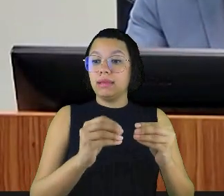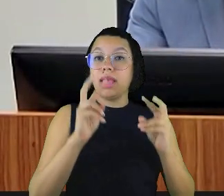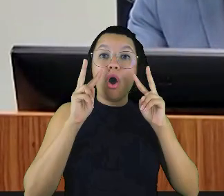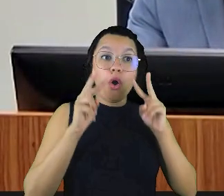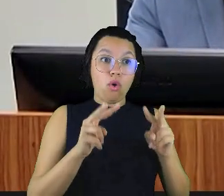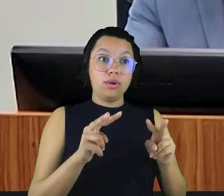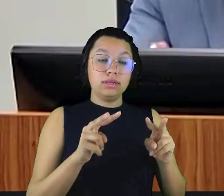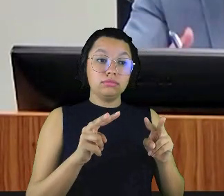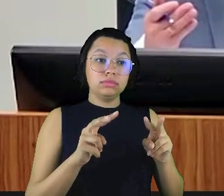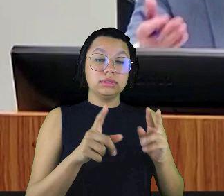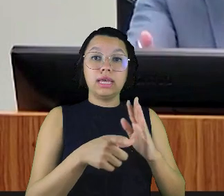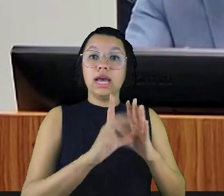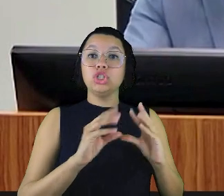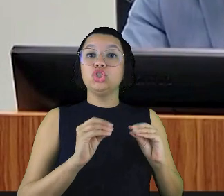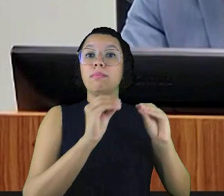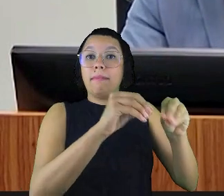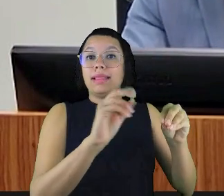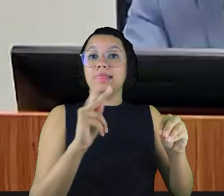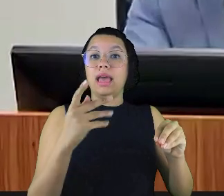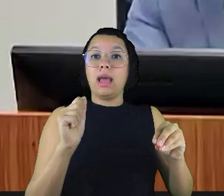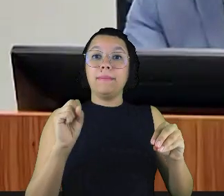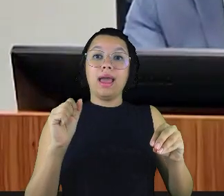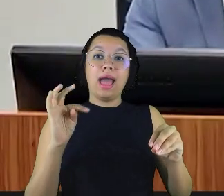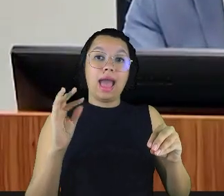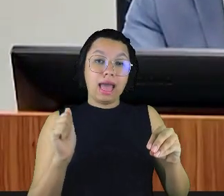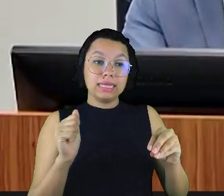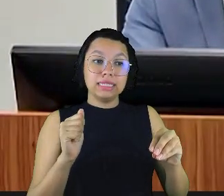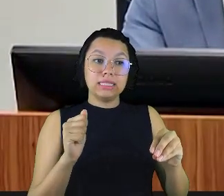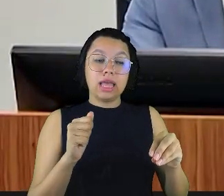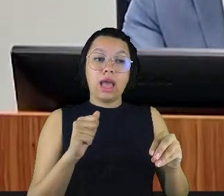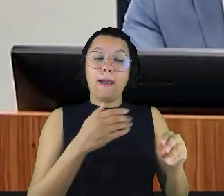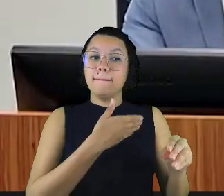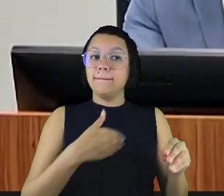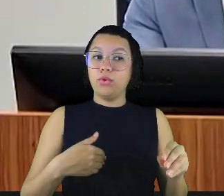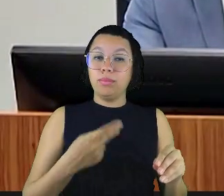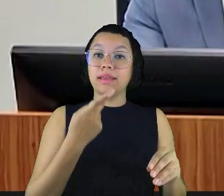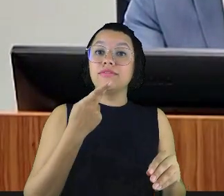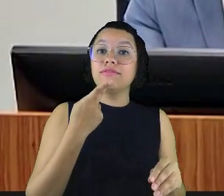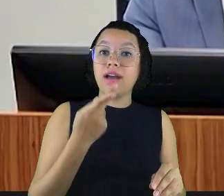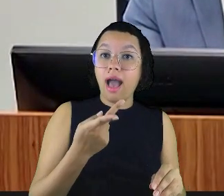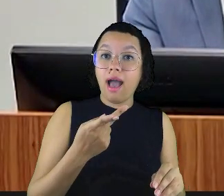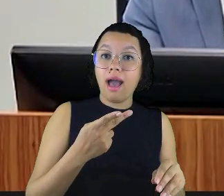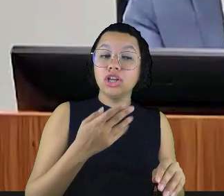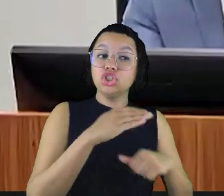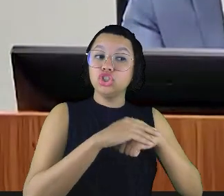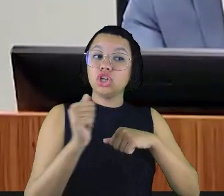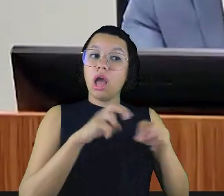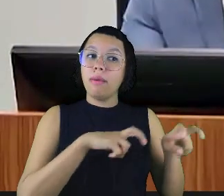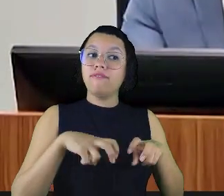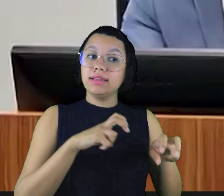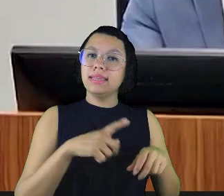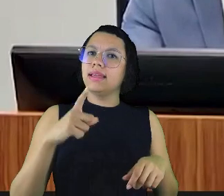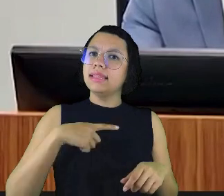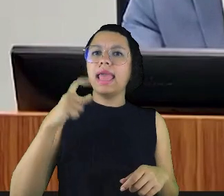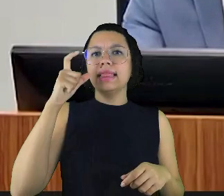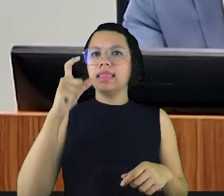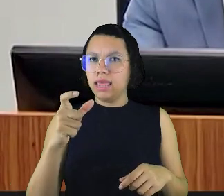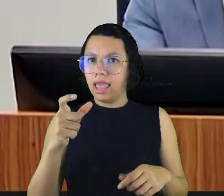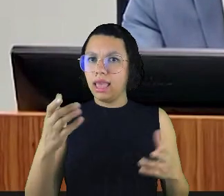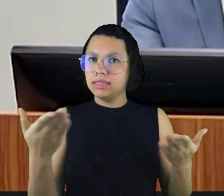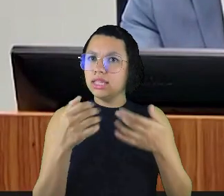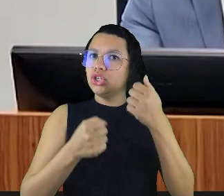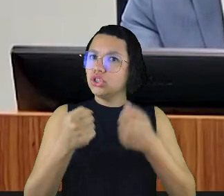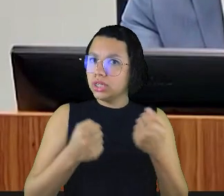de mandar para a asta pública, intima a Fazenda. Diga à Fazenda se tem interesse no encaminhamento deste carro que